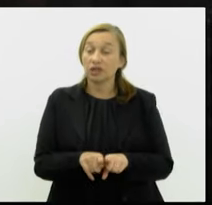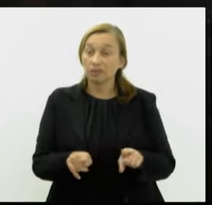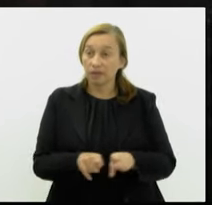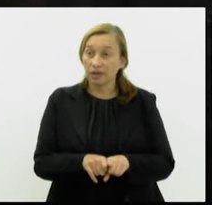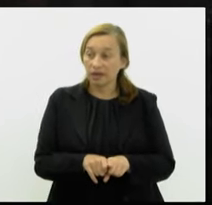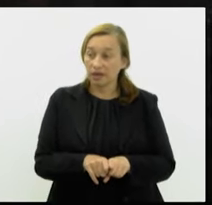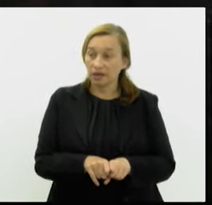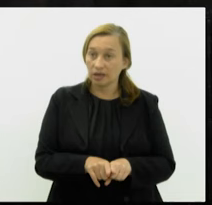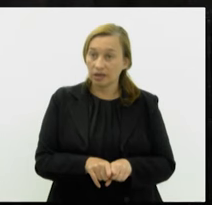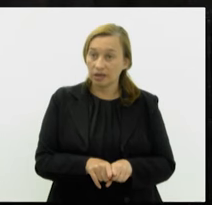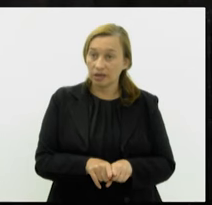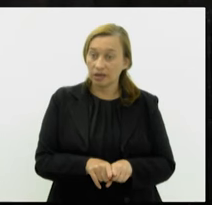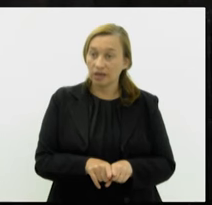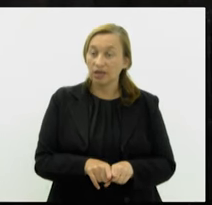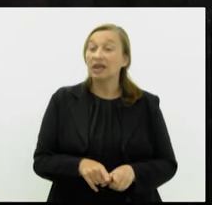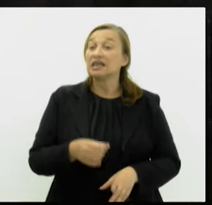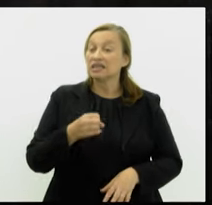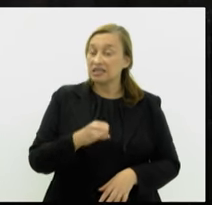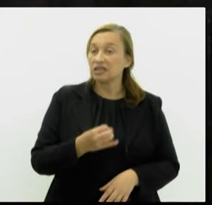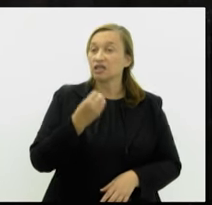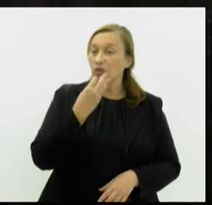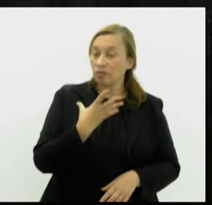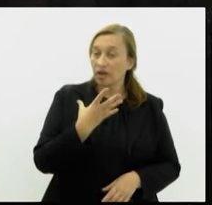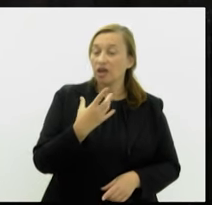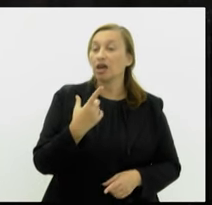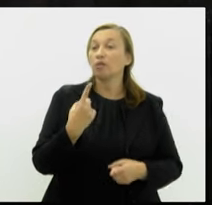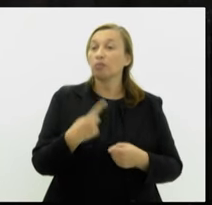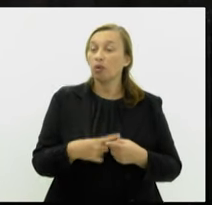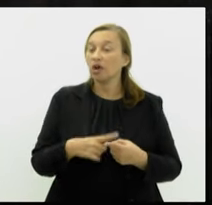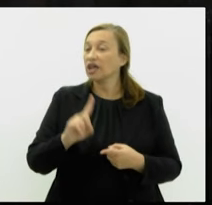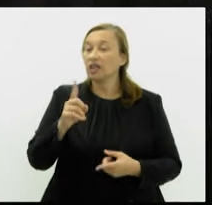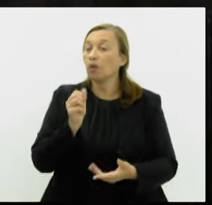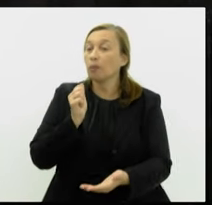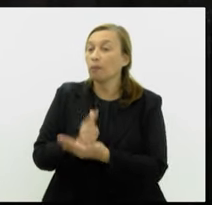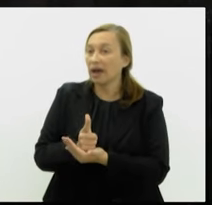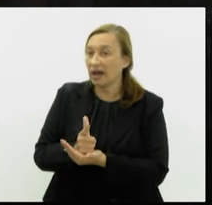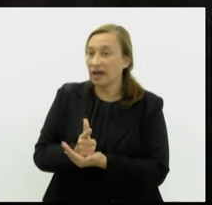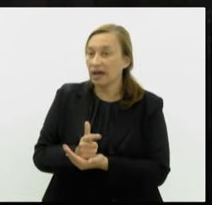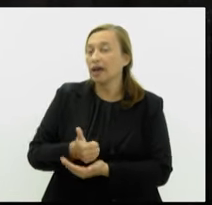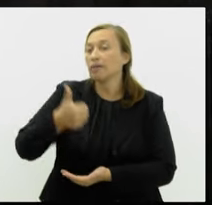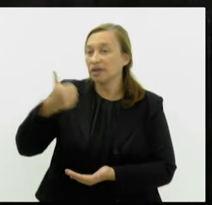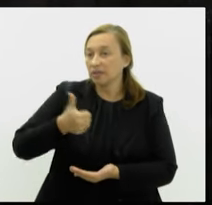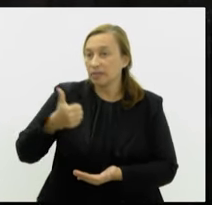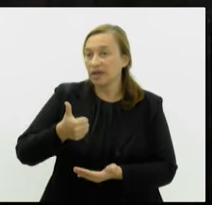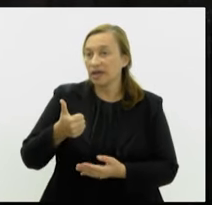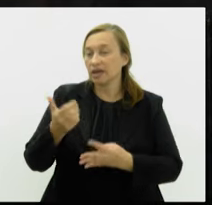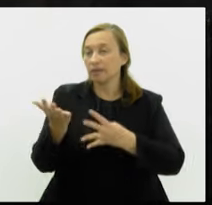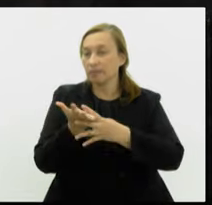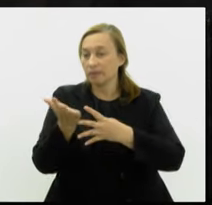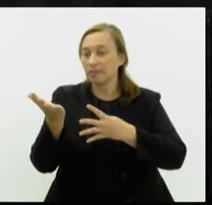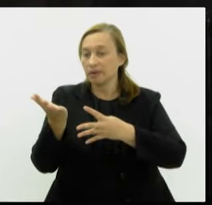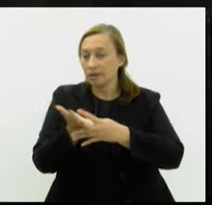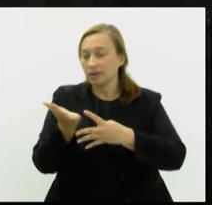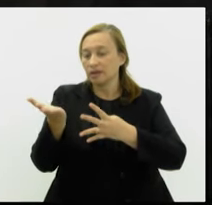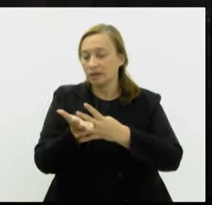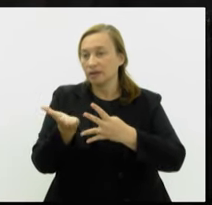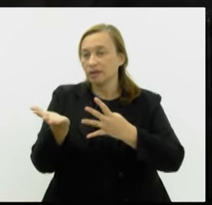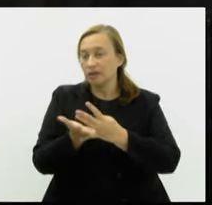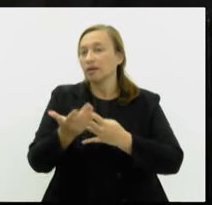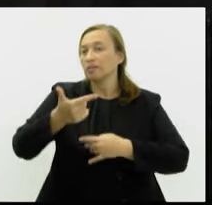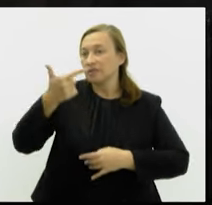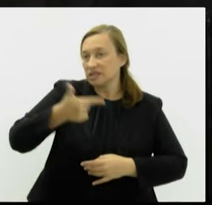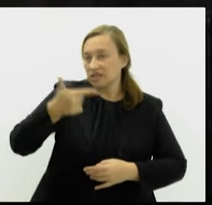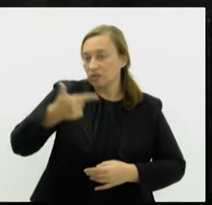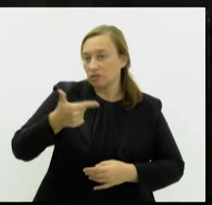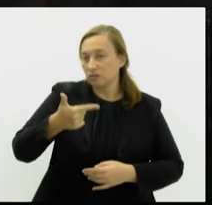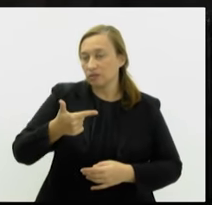bem, por que que não paga a segunda e terceira parcela da reposição do executivo?